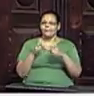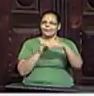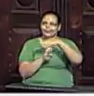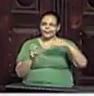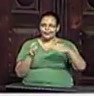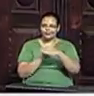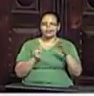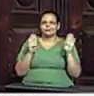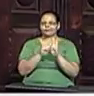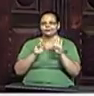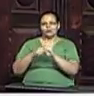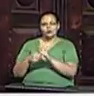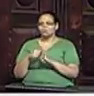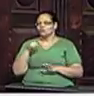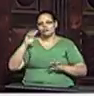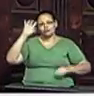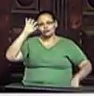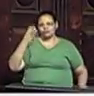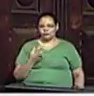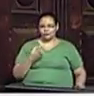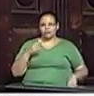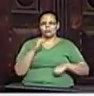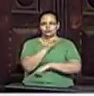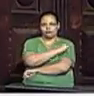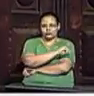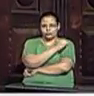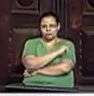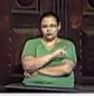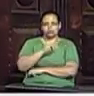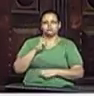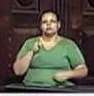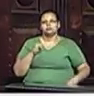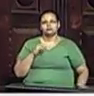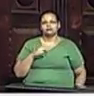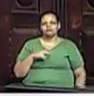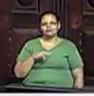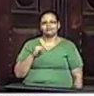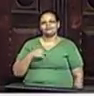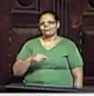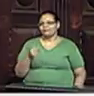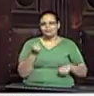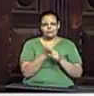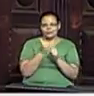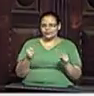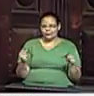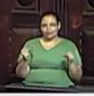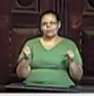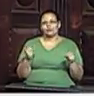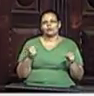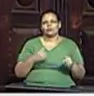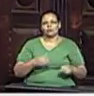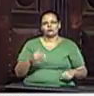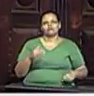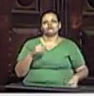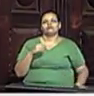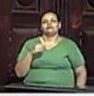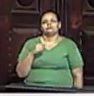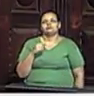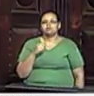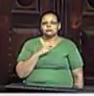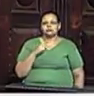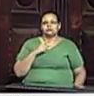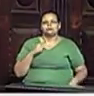Se nós não resolvermos essa questão e o Rio de Janeiro virá impossível de se operar algum tipo